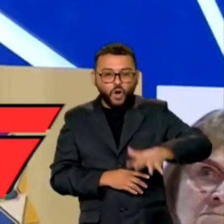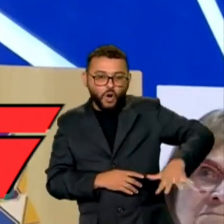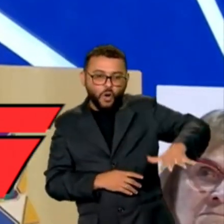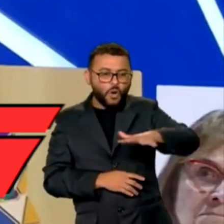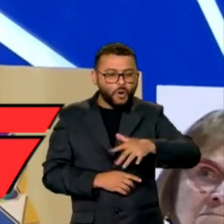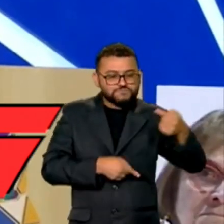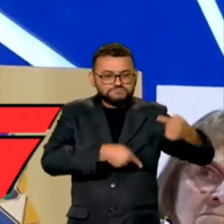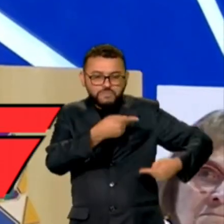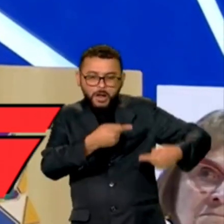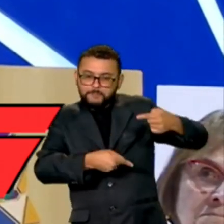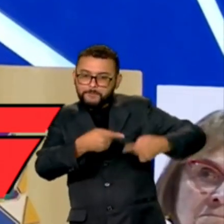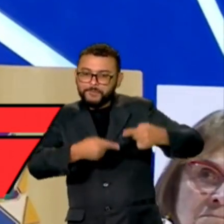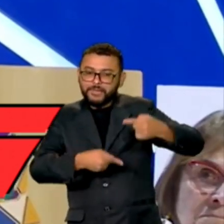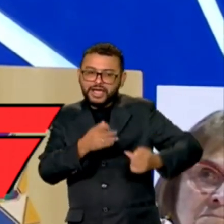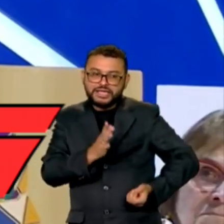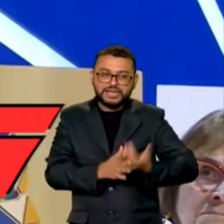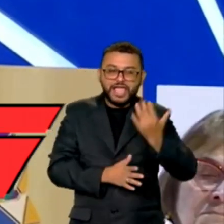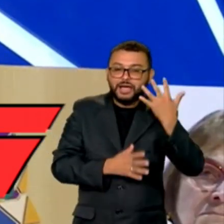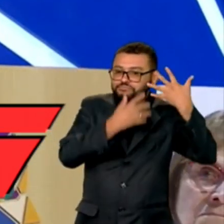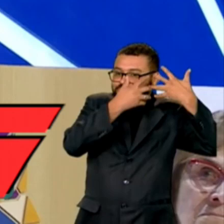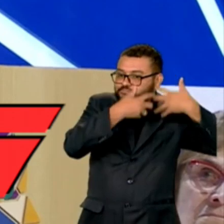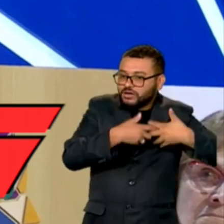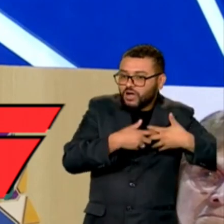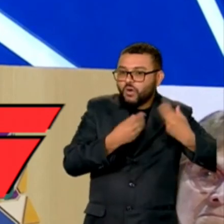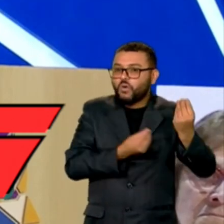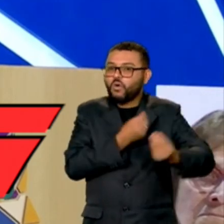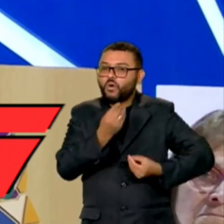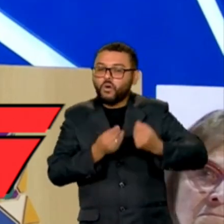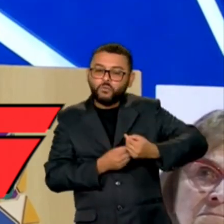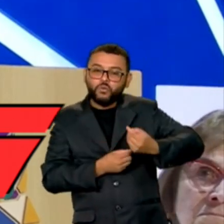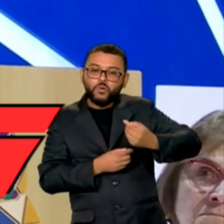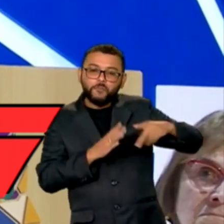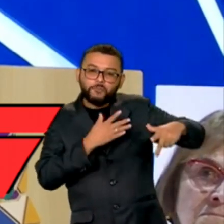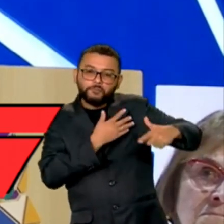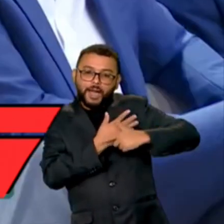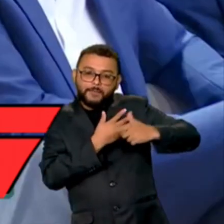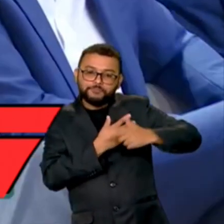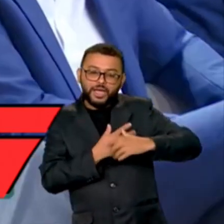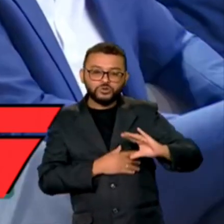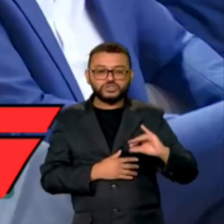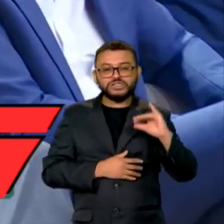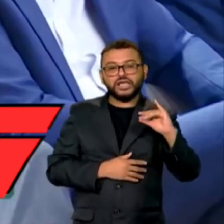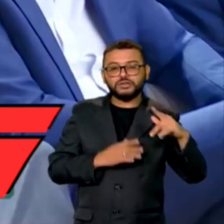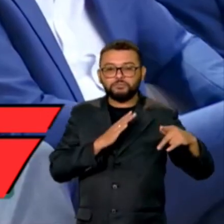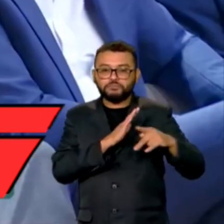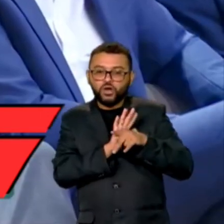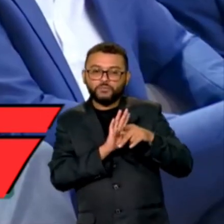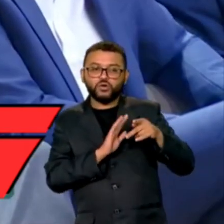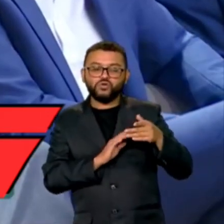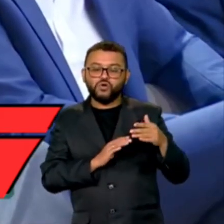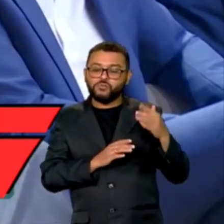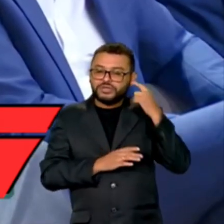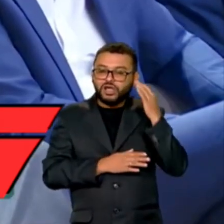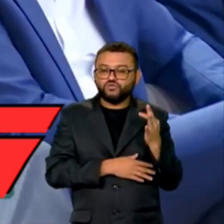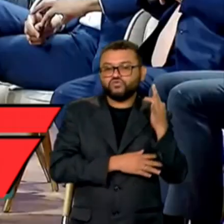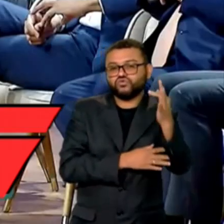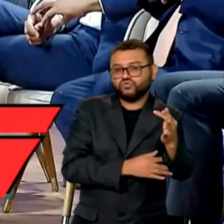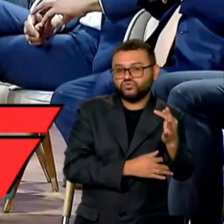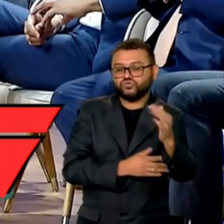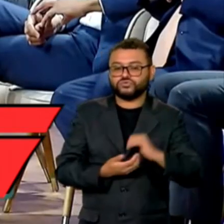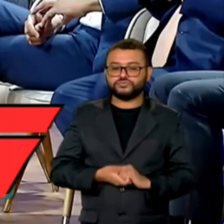espaço de diálogo para refletir sobre o papel da ciência no país e seu rumo nos próximos